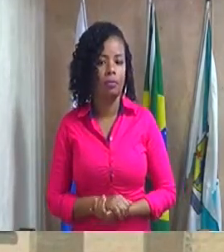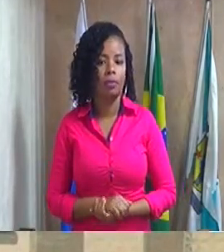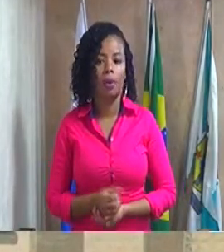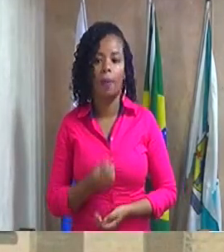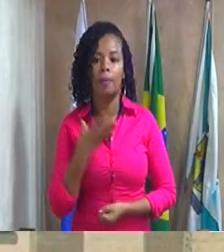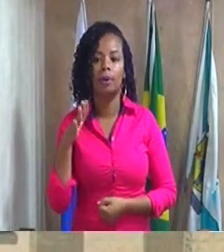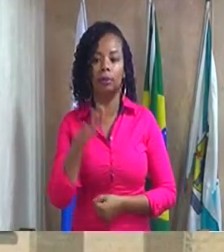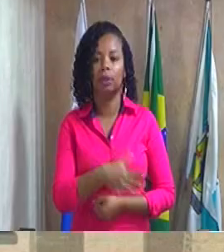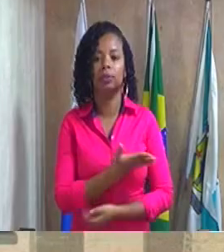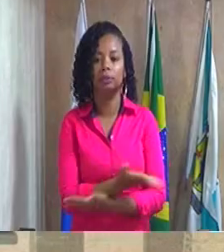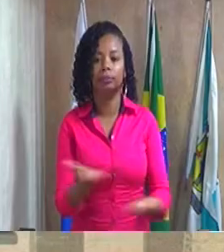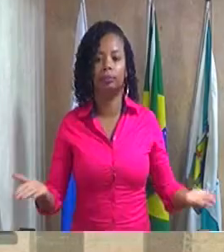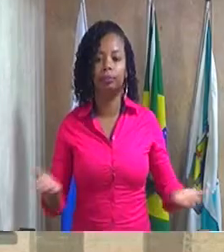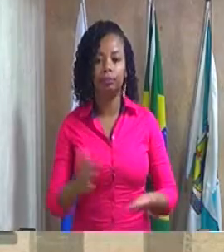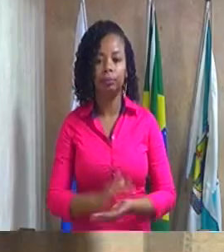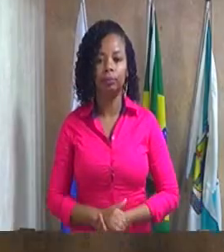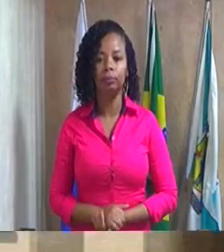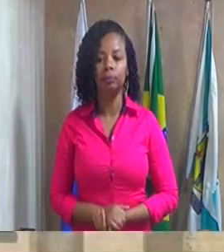Boa tarde a todos.